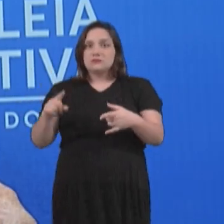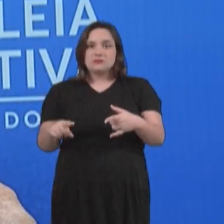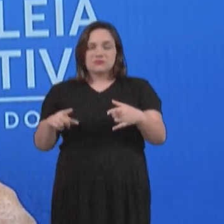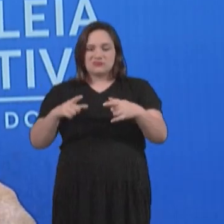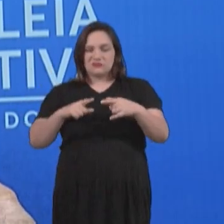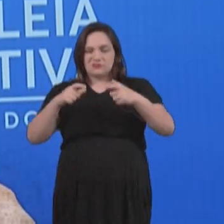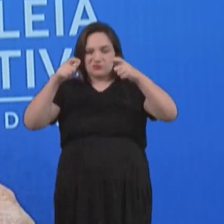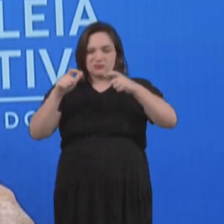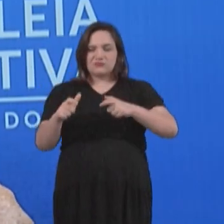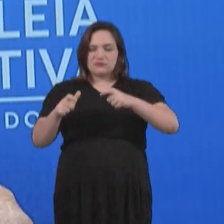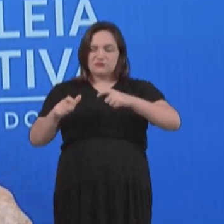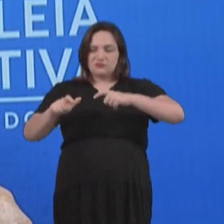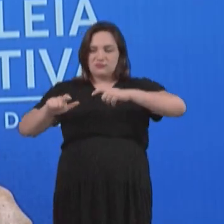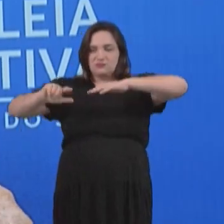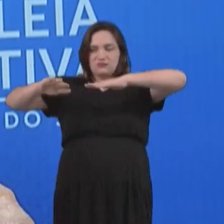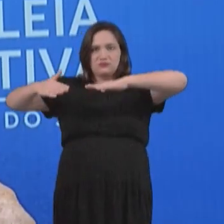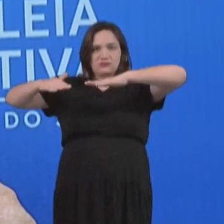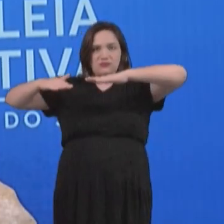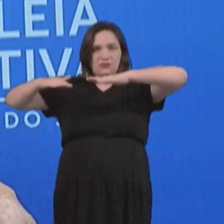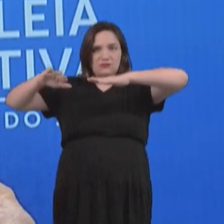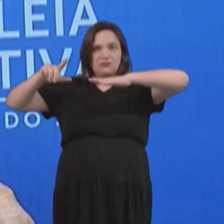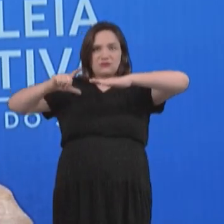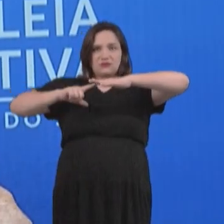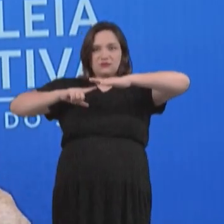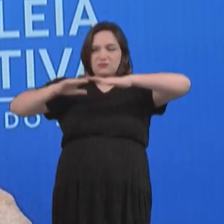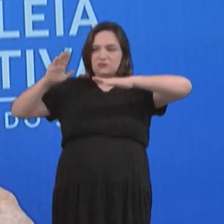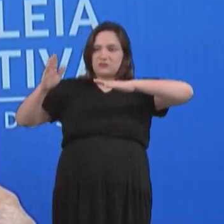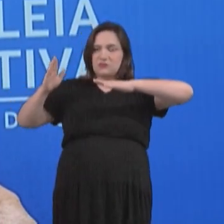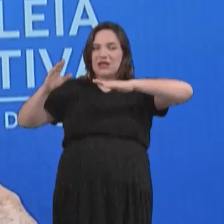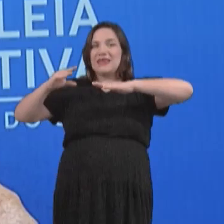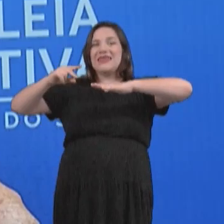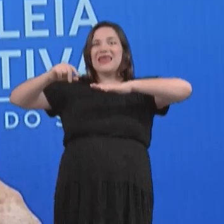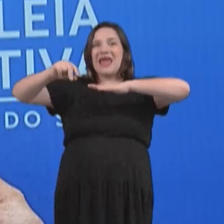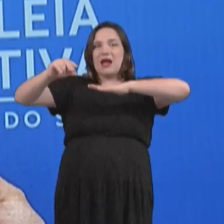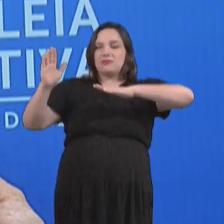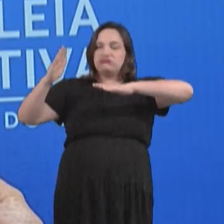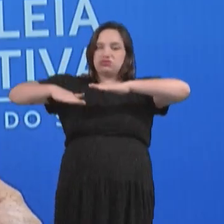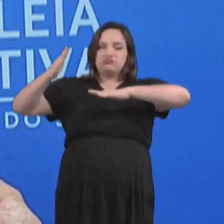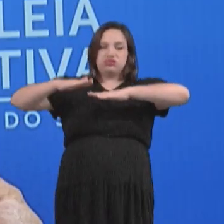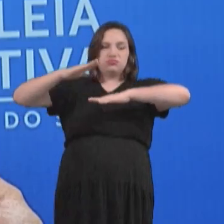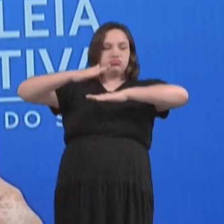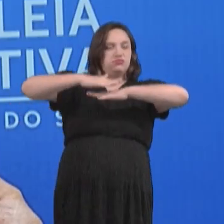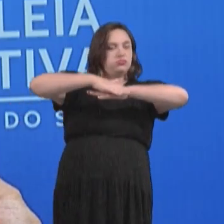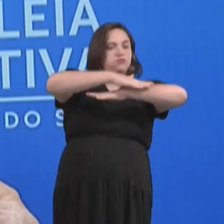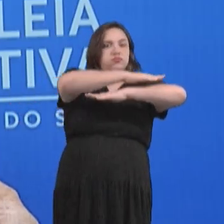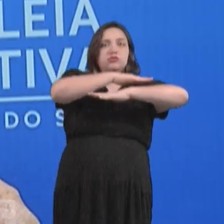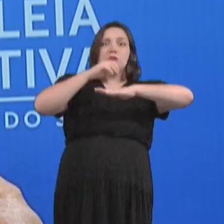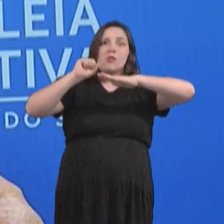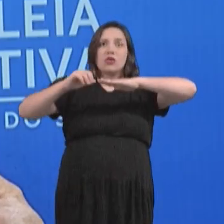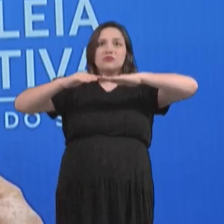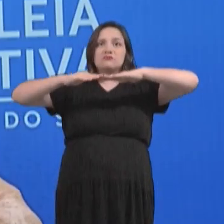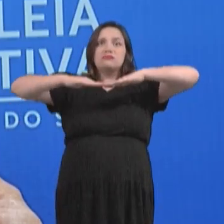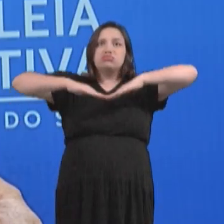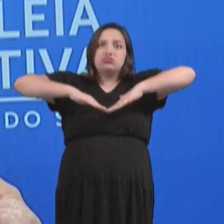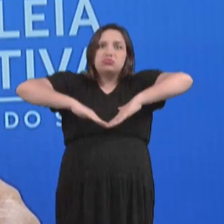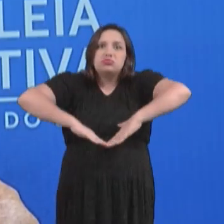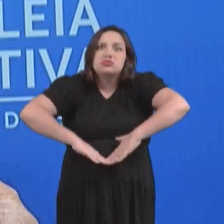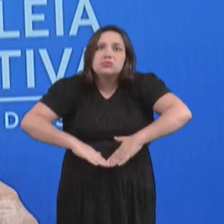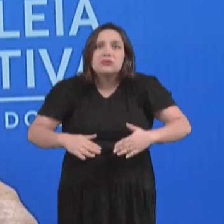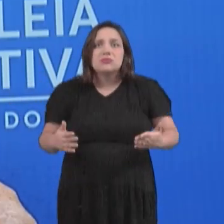caminhões sem nenhum controle, né, da pesagem, principalmente de minério, que trafegam por essa região. Então,